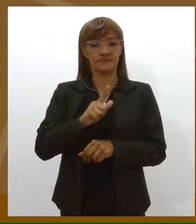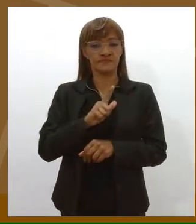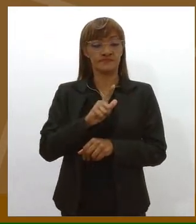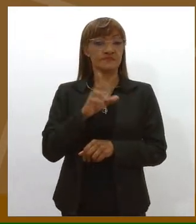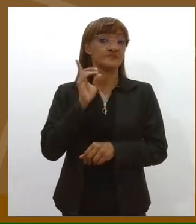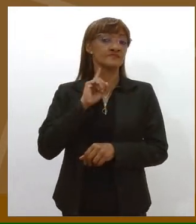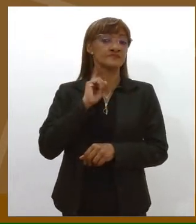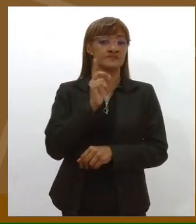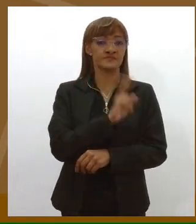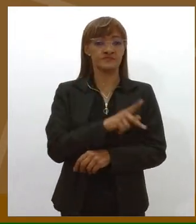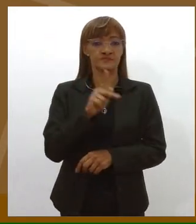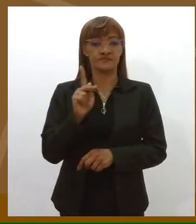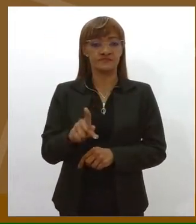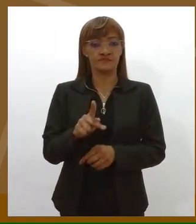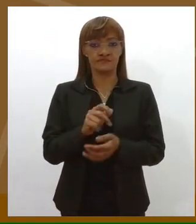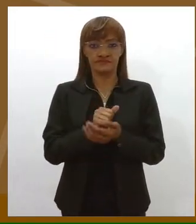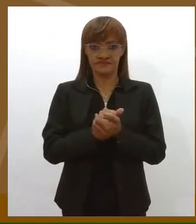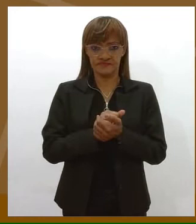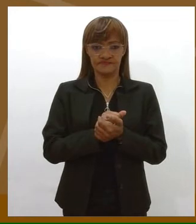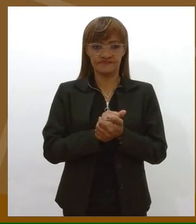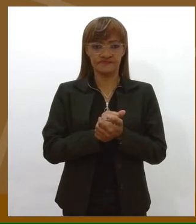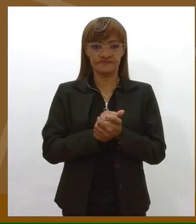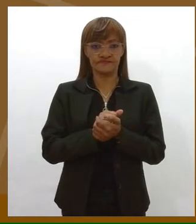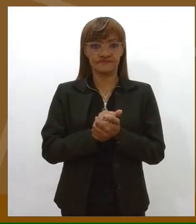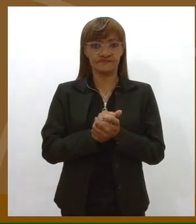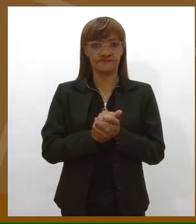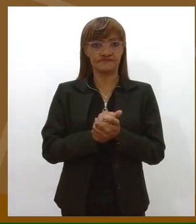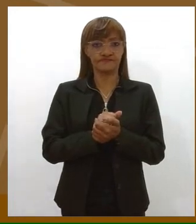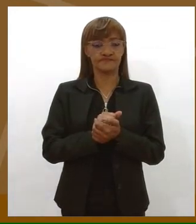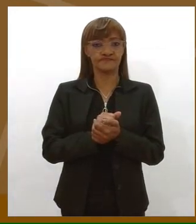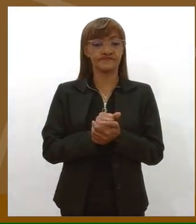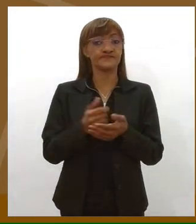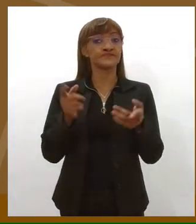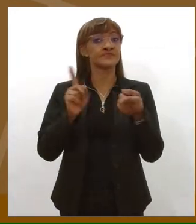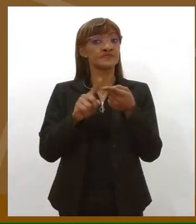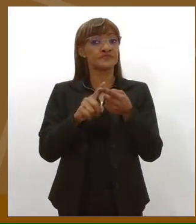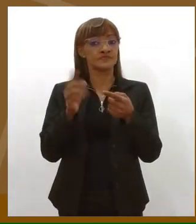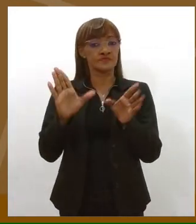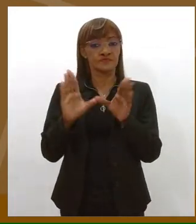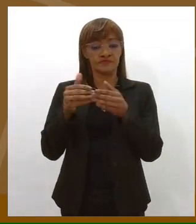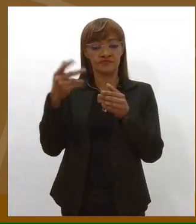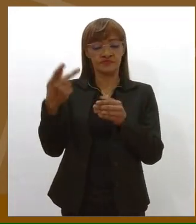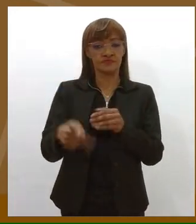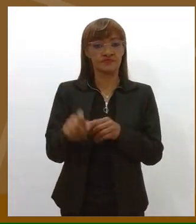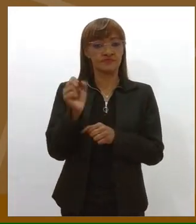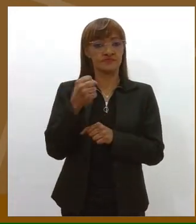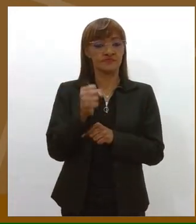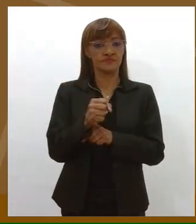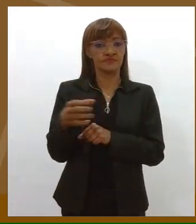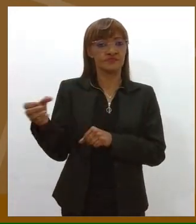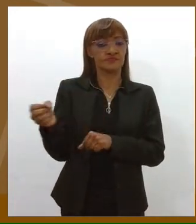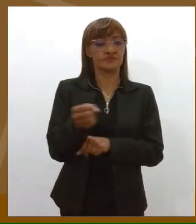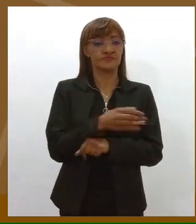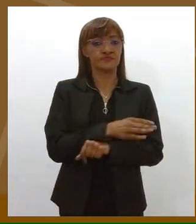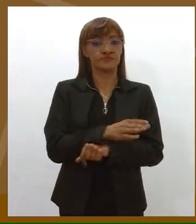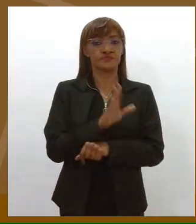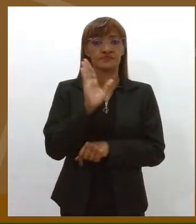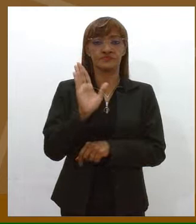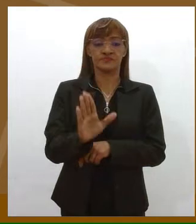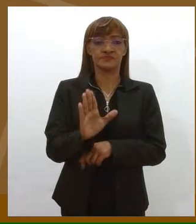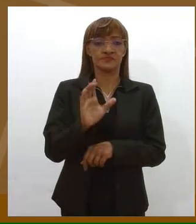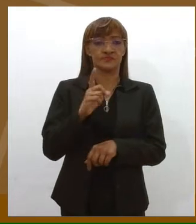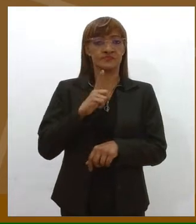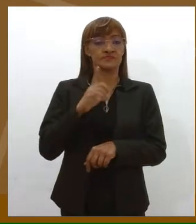professora ativista indígena. A bancada sergipana também foi renovada. Agora o Estado terá representantes